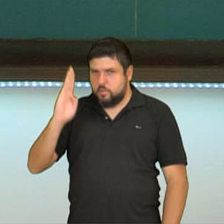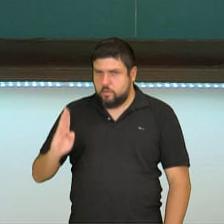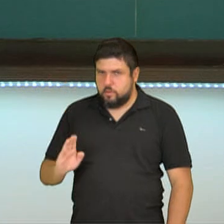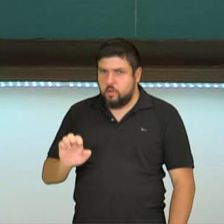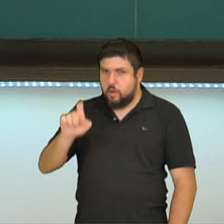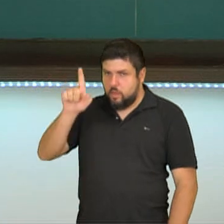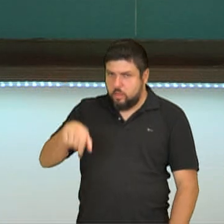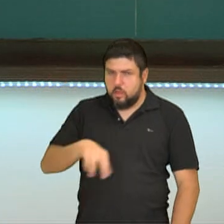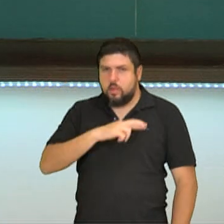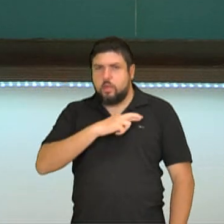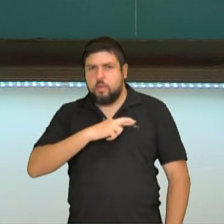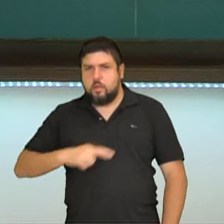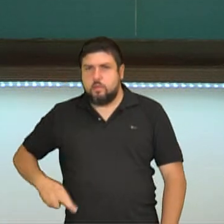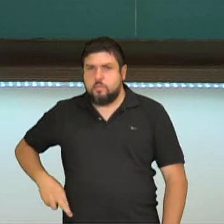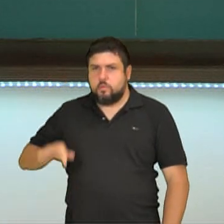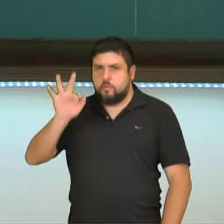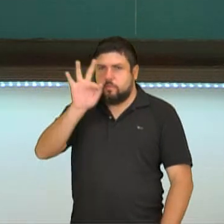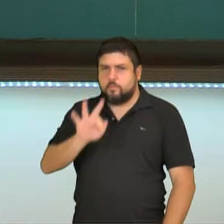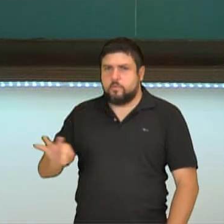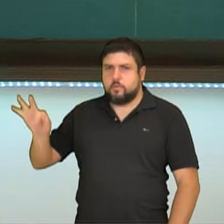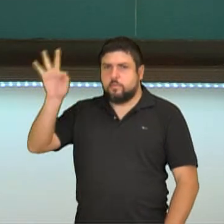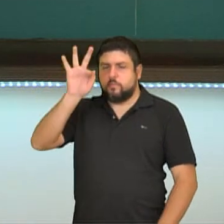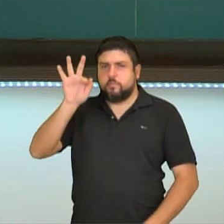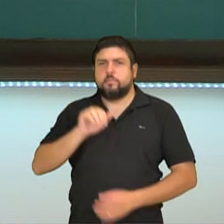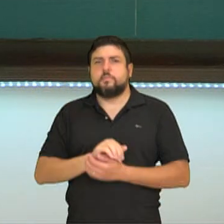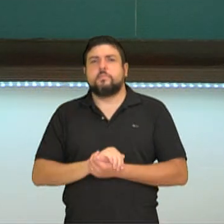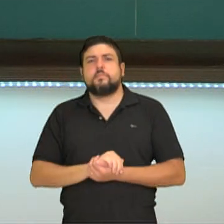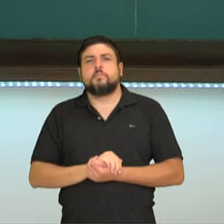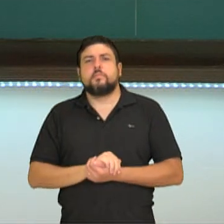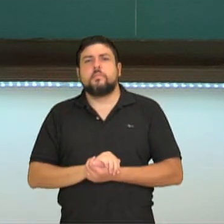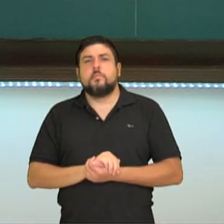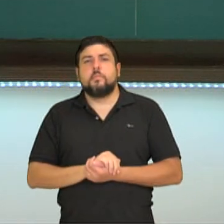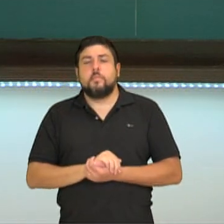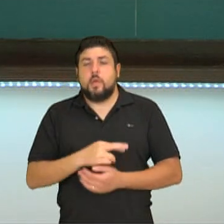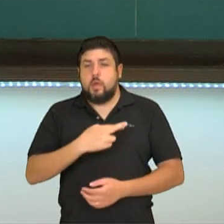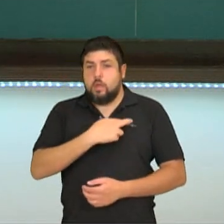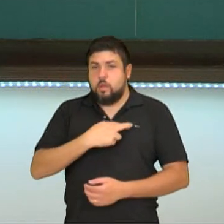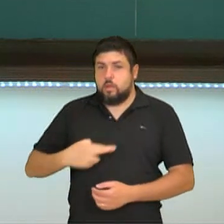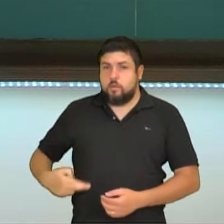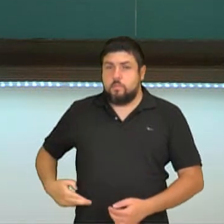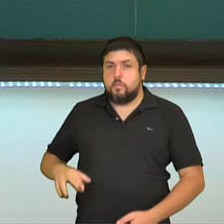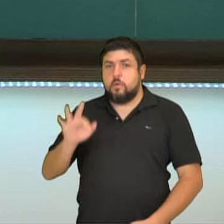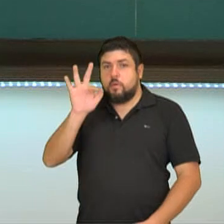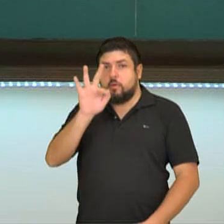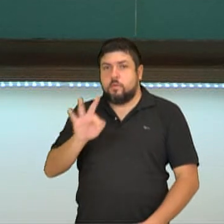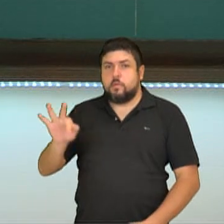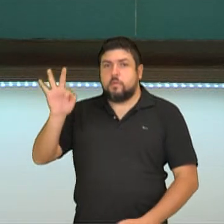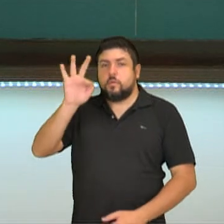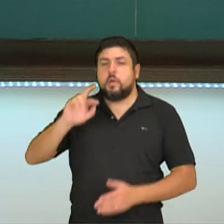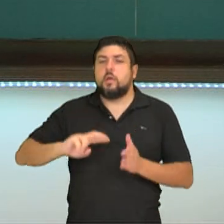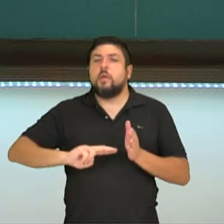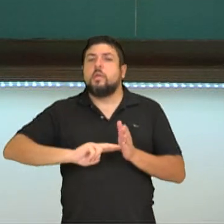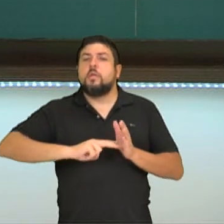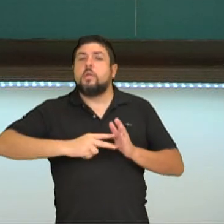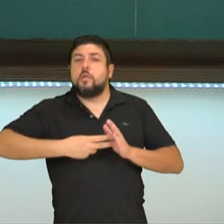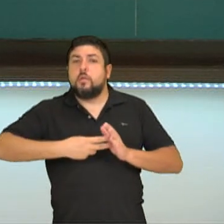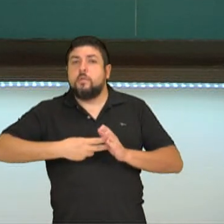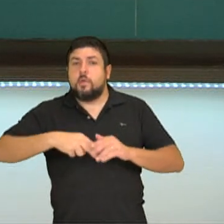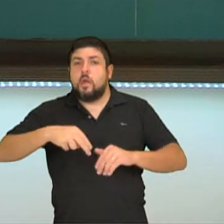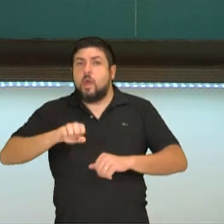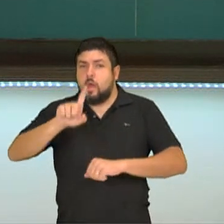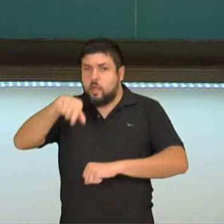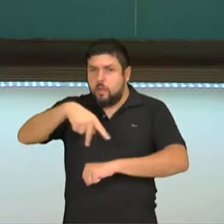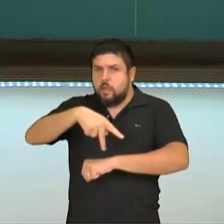república federativa. Um parênteses, república federativa significa uma nação cuja tem vários estados,